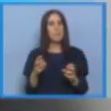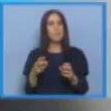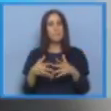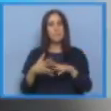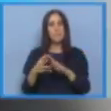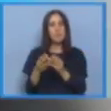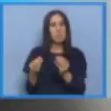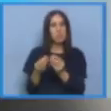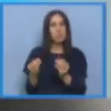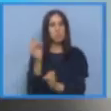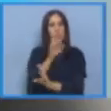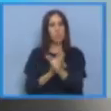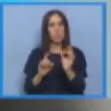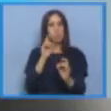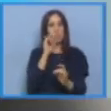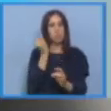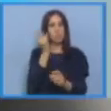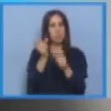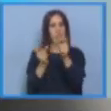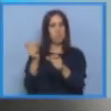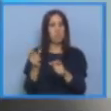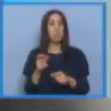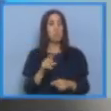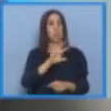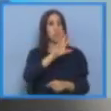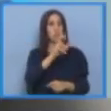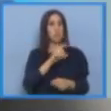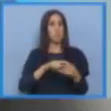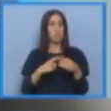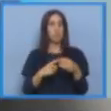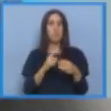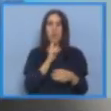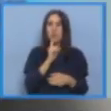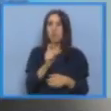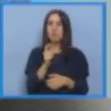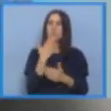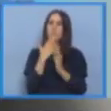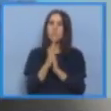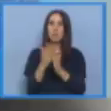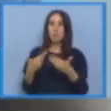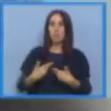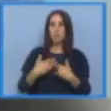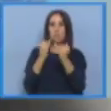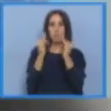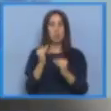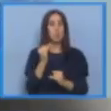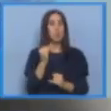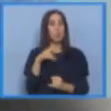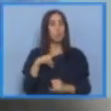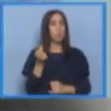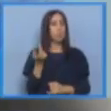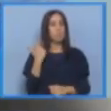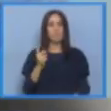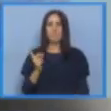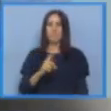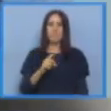Civil, para o qual os Estados-membros lançam alertas, pedidos de ajuda internacional. Portugal, o ano passado, fê-lo variedíssimas